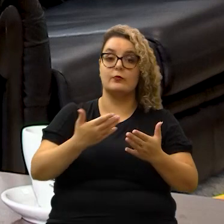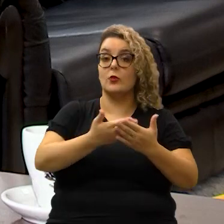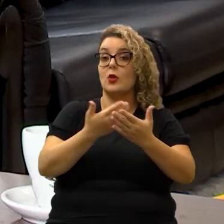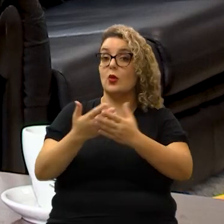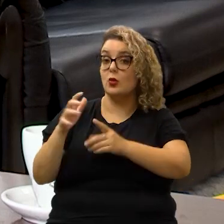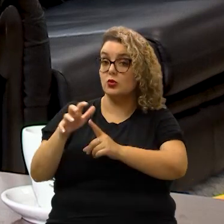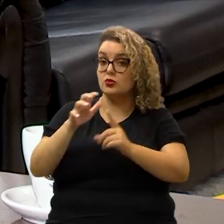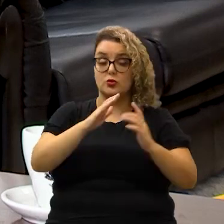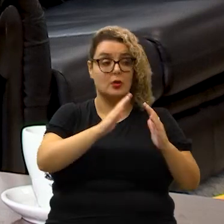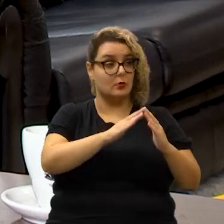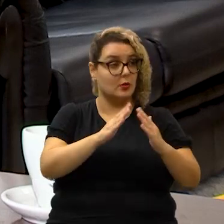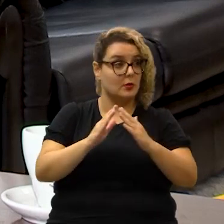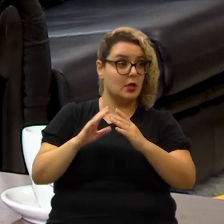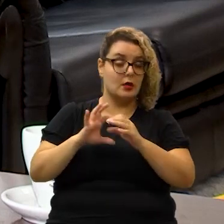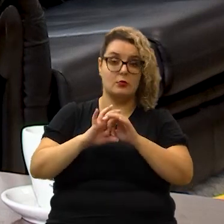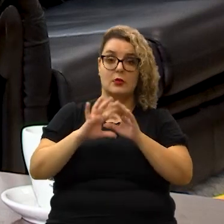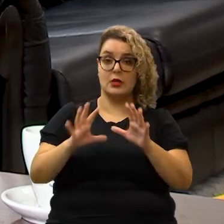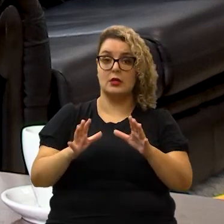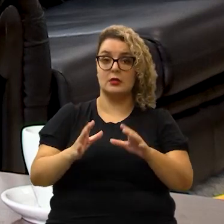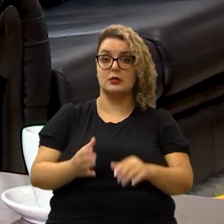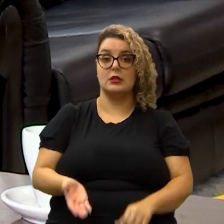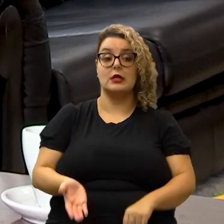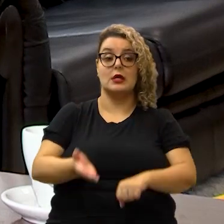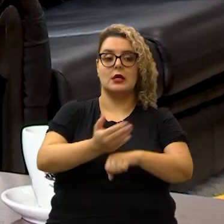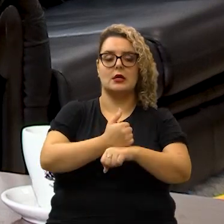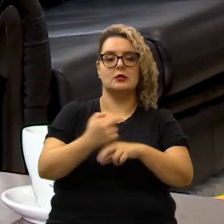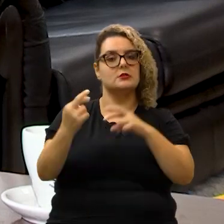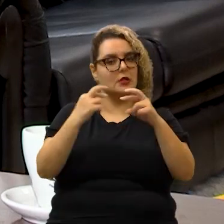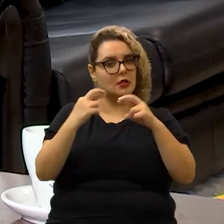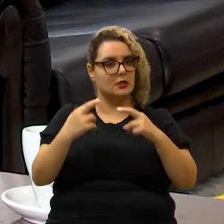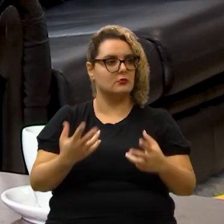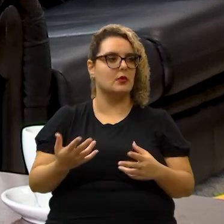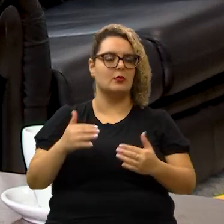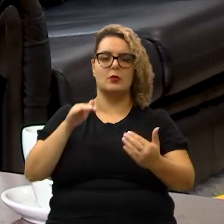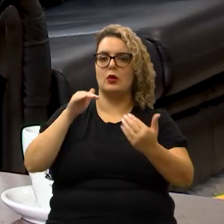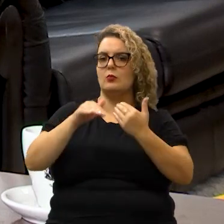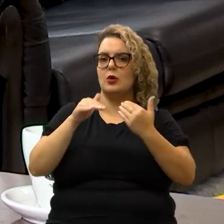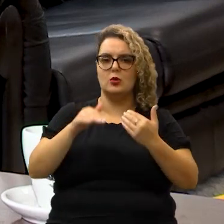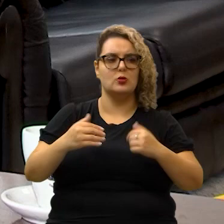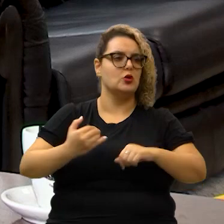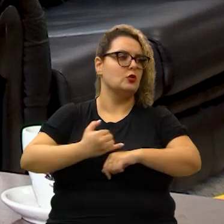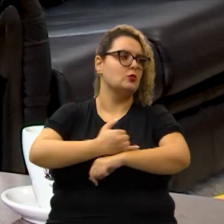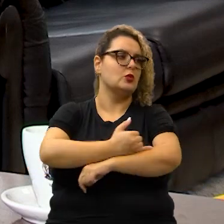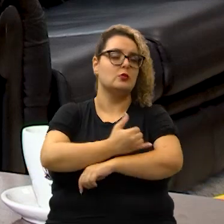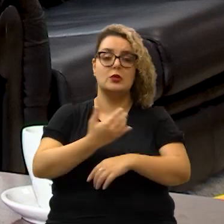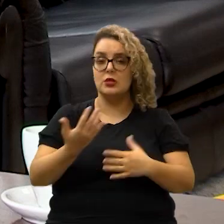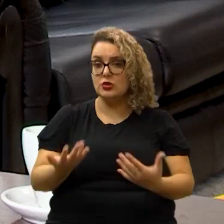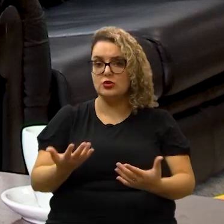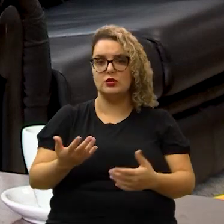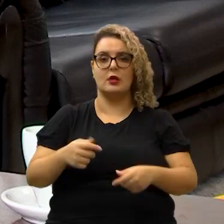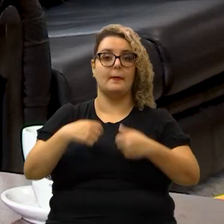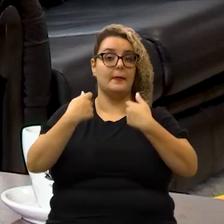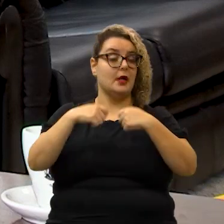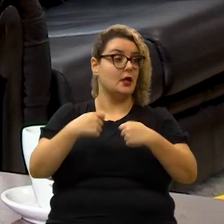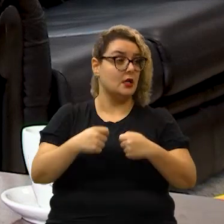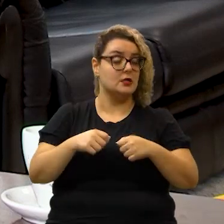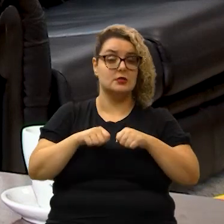vizinhança permite antever os impactos, seja para o trânsito, seja para a infraestrutura, a necessidade de